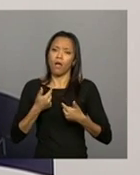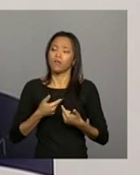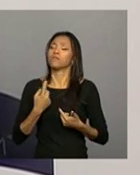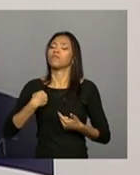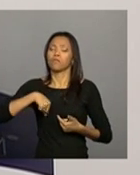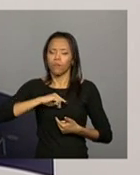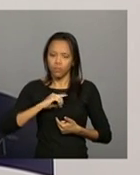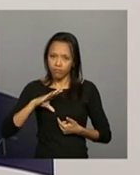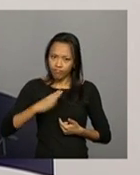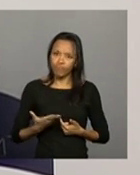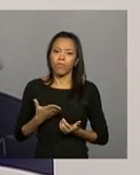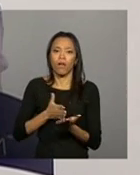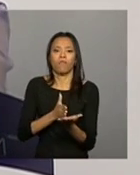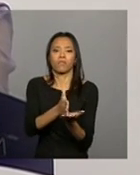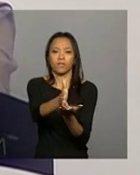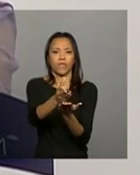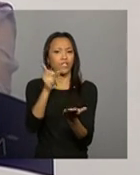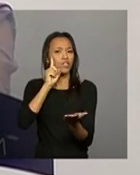dia a dia.